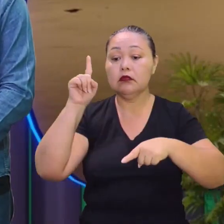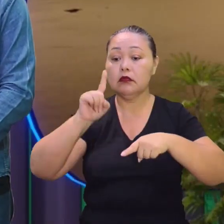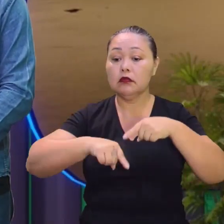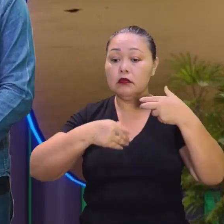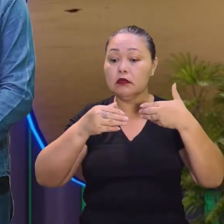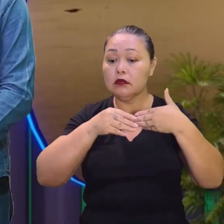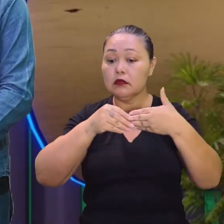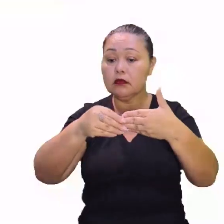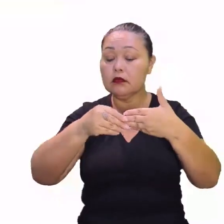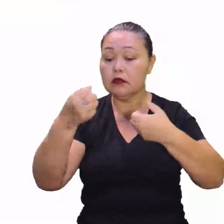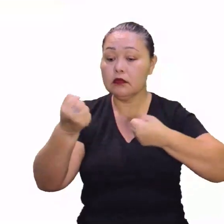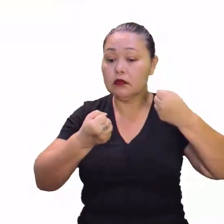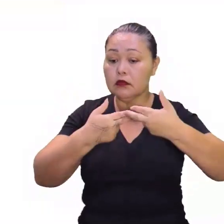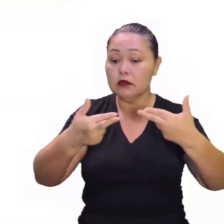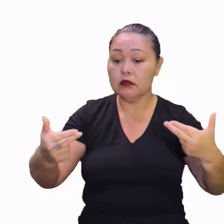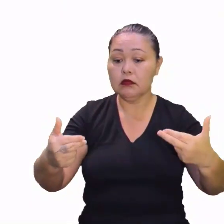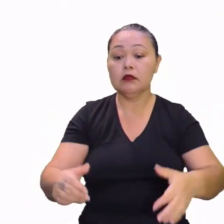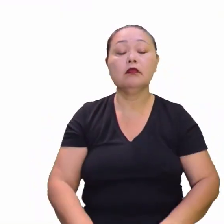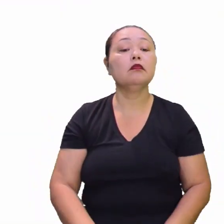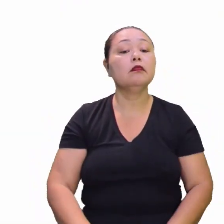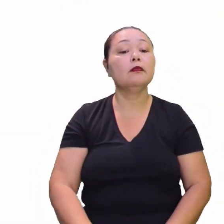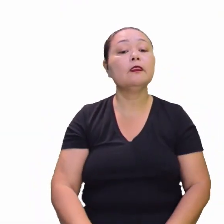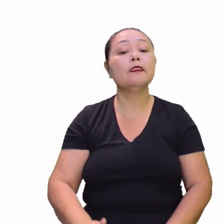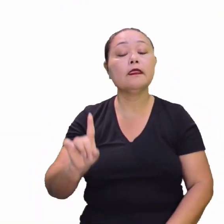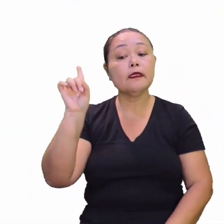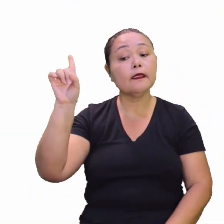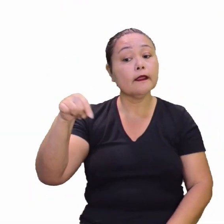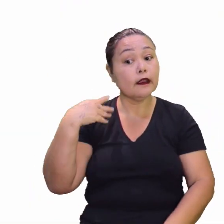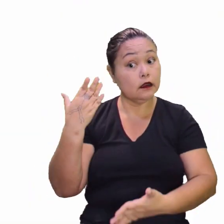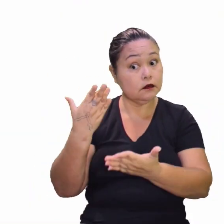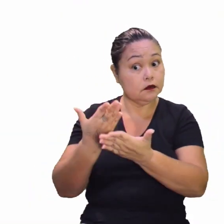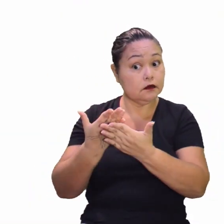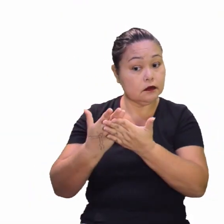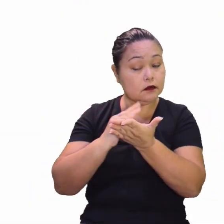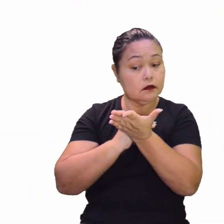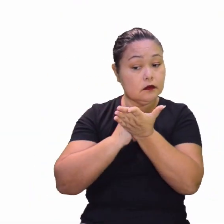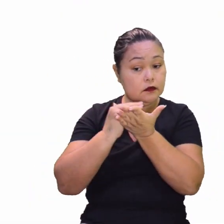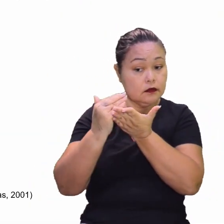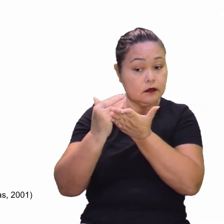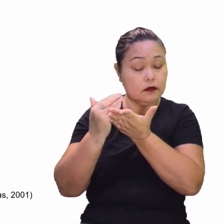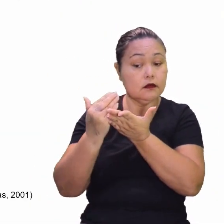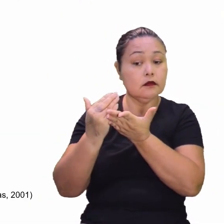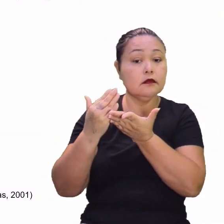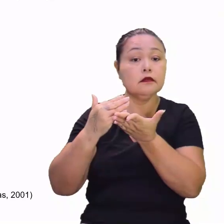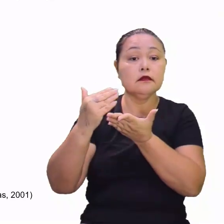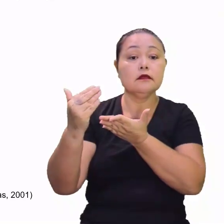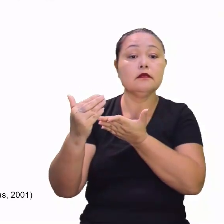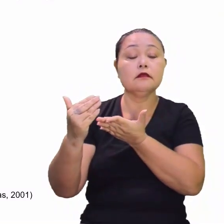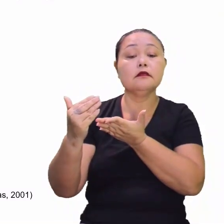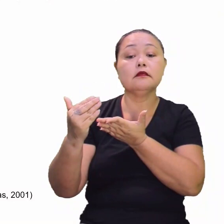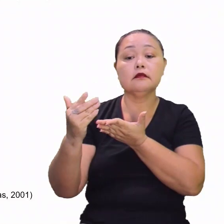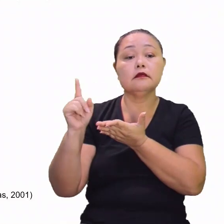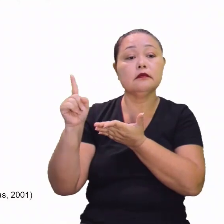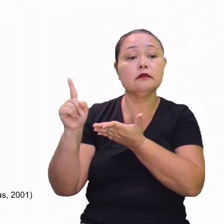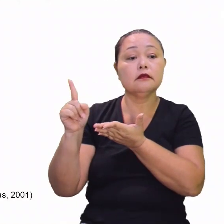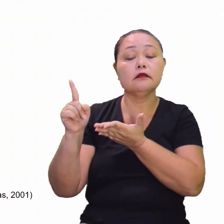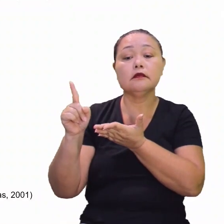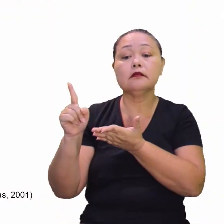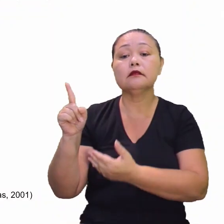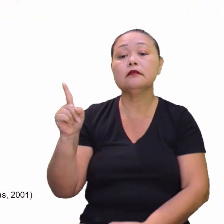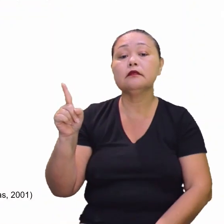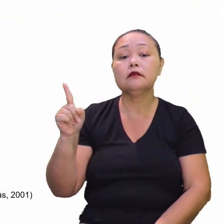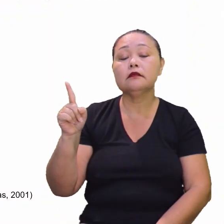transporte. Vamos lá, de olho na tela. Galera, é tudo aula já. Começou a aula, a gente está na metade da nossa aula, né, professor Jorge?